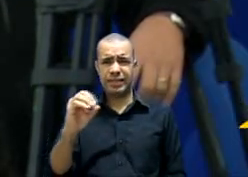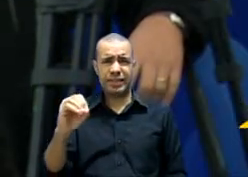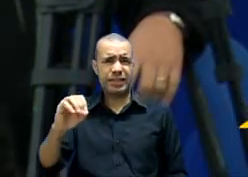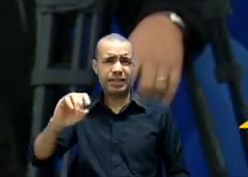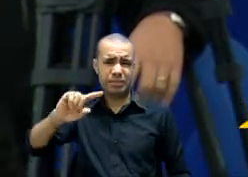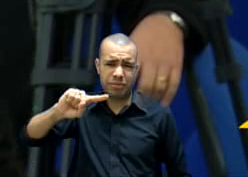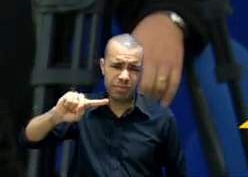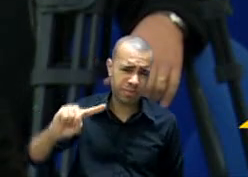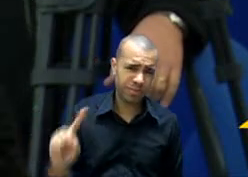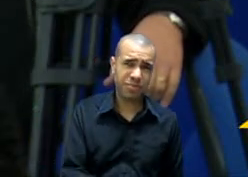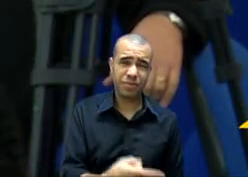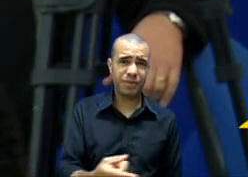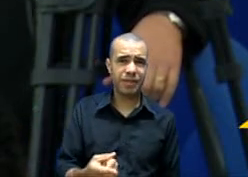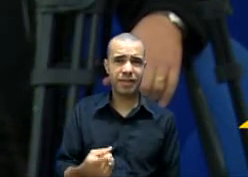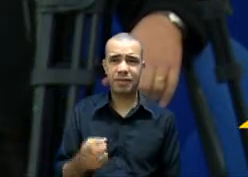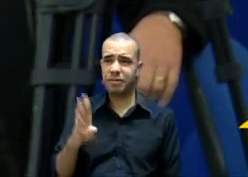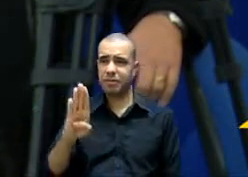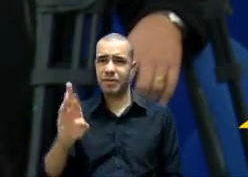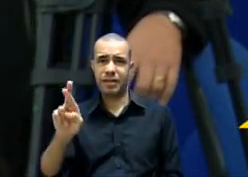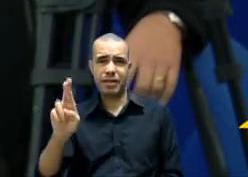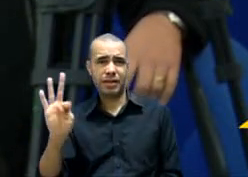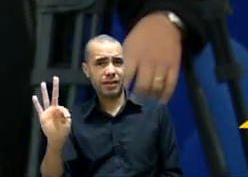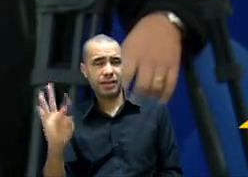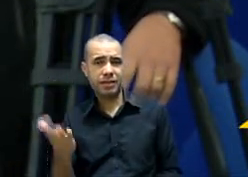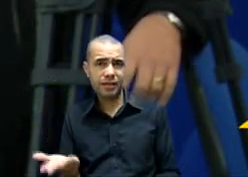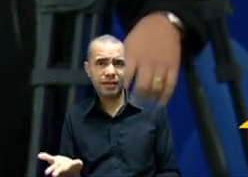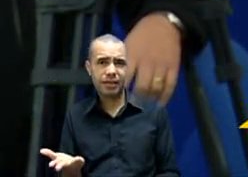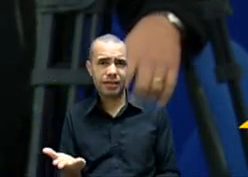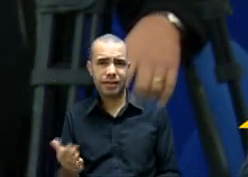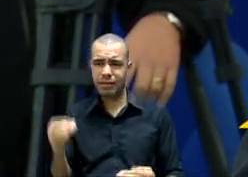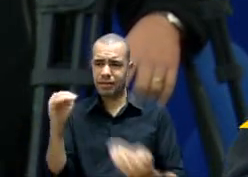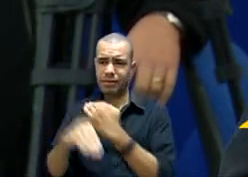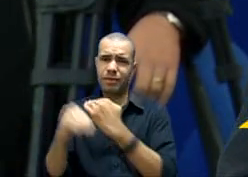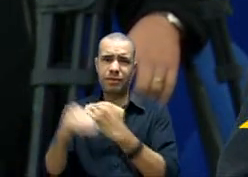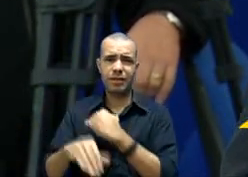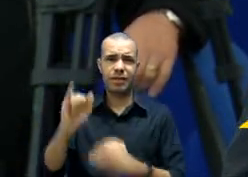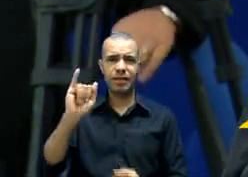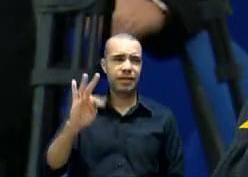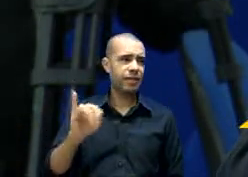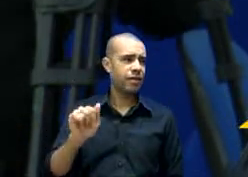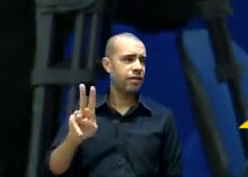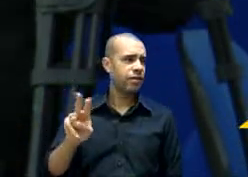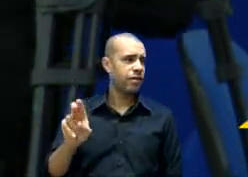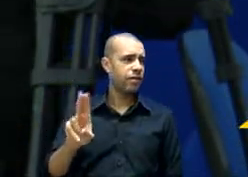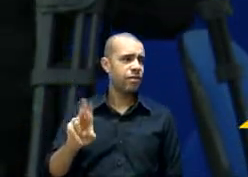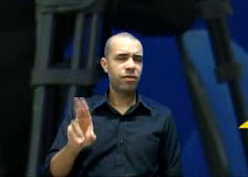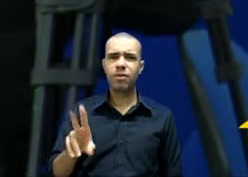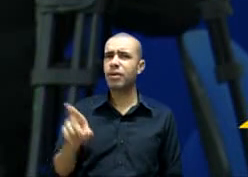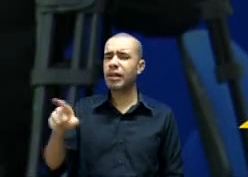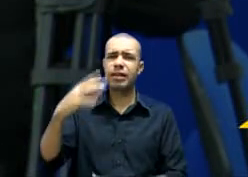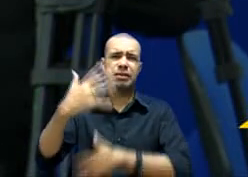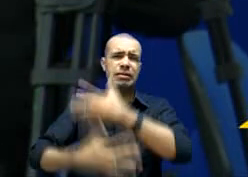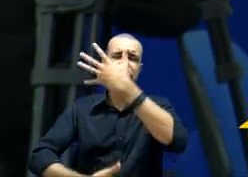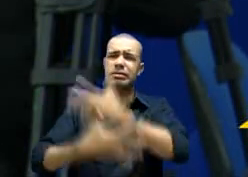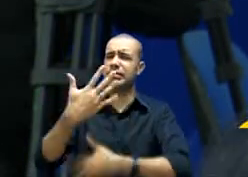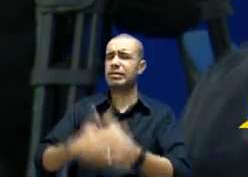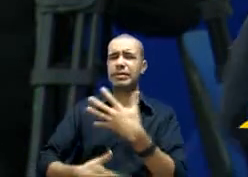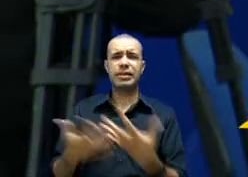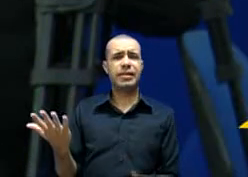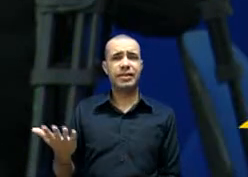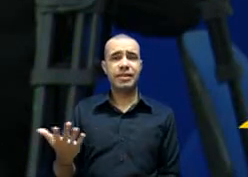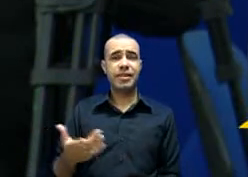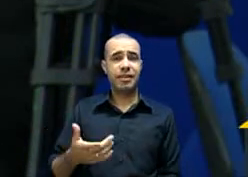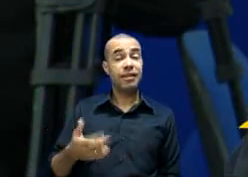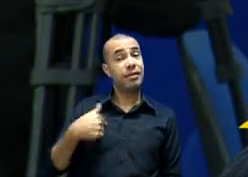lá. Aí está Vuvu, mas o Pasquini falou que até dia 15 já resolve isso, mas está um transtorno lá. Eu estive lá com os comerciantes, o vereador Renan fez sessão aí,